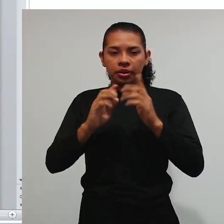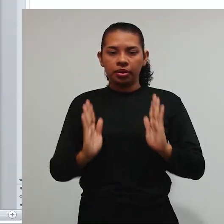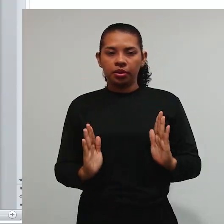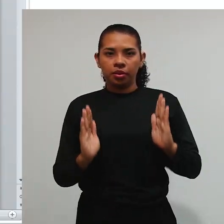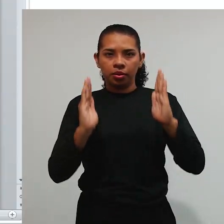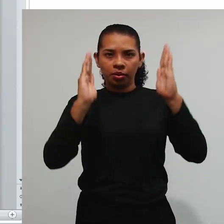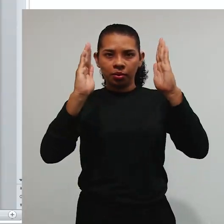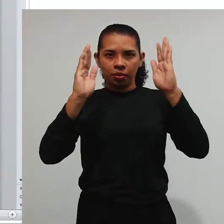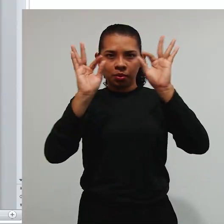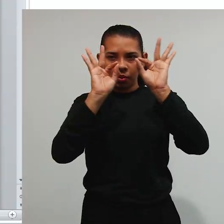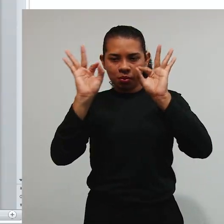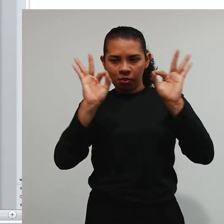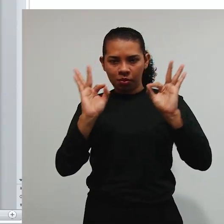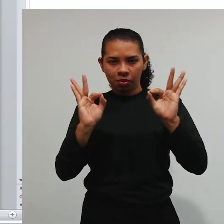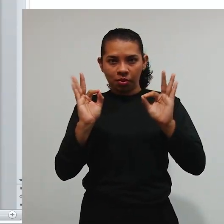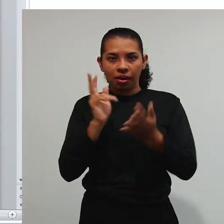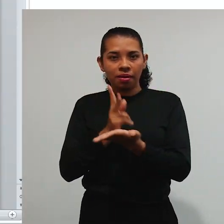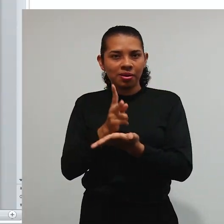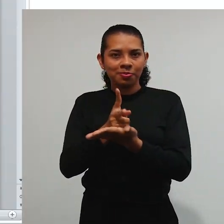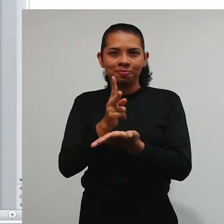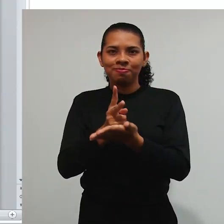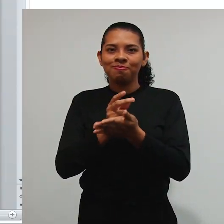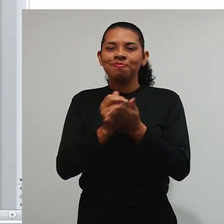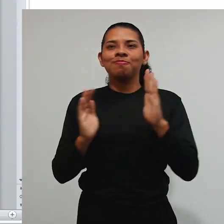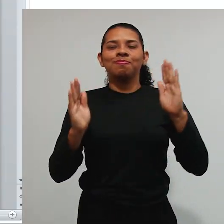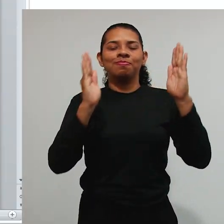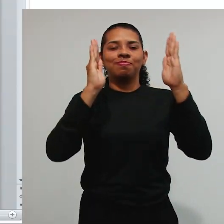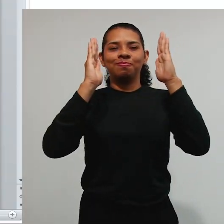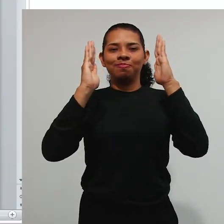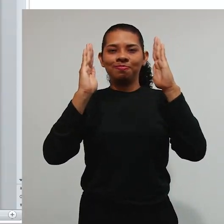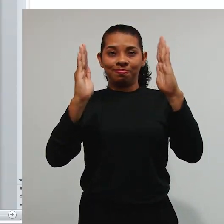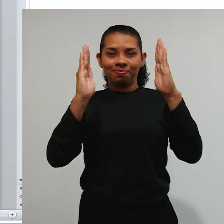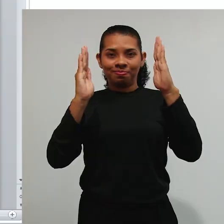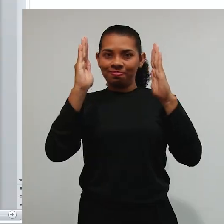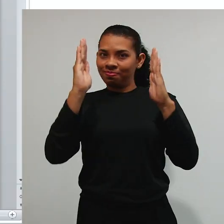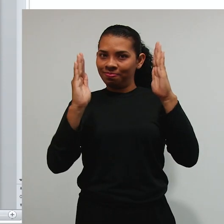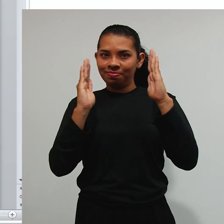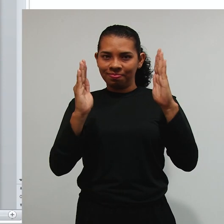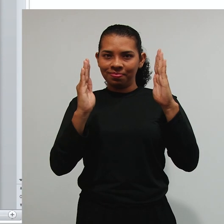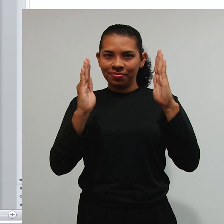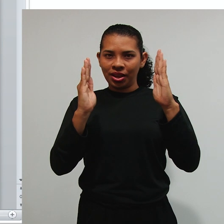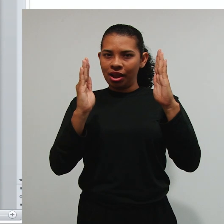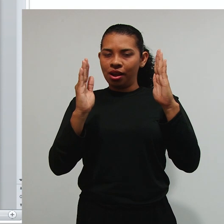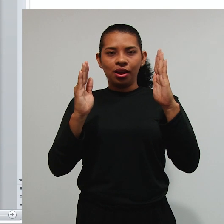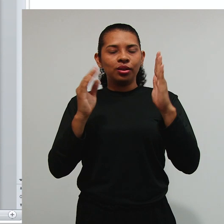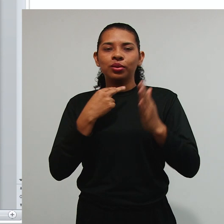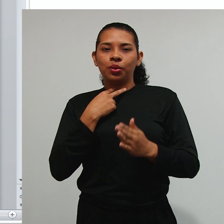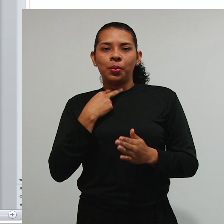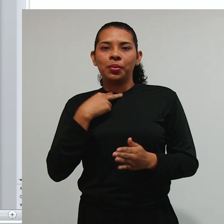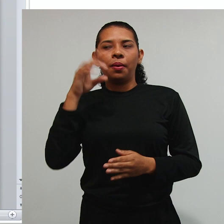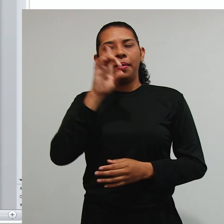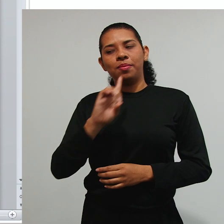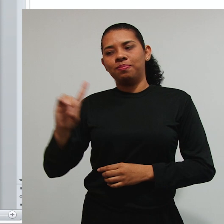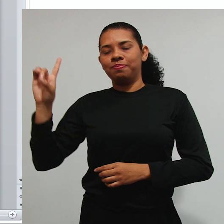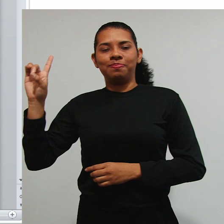alinhamento, que é centralizado, né? Então, não é à esquerda, não é à direita, não é justificado,